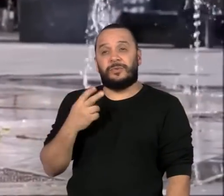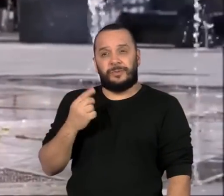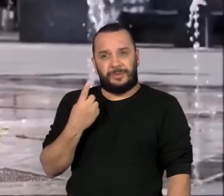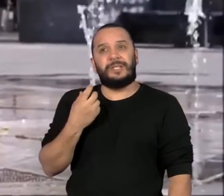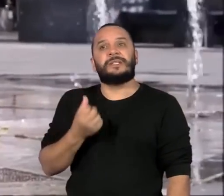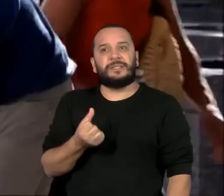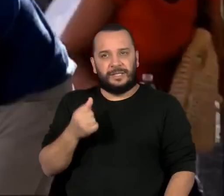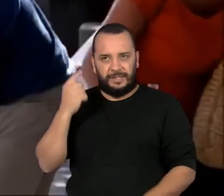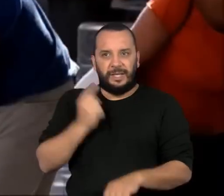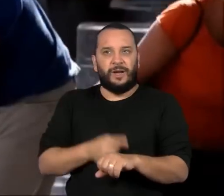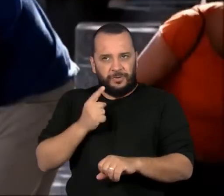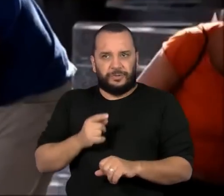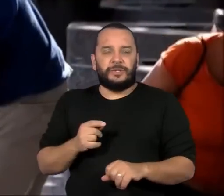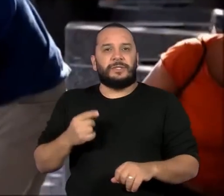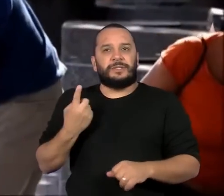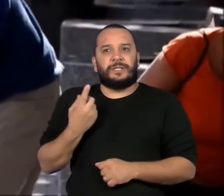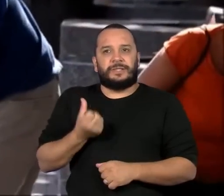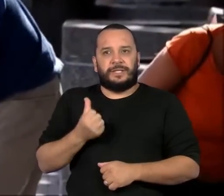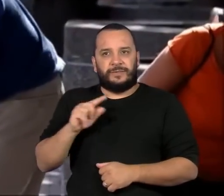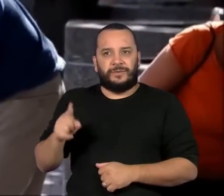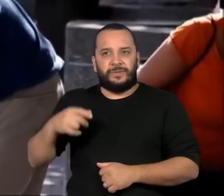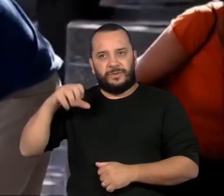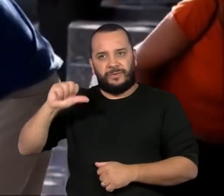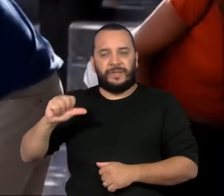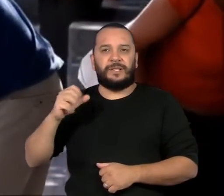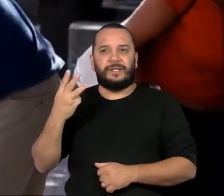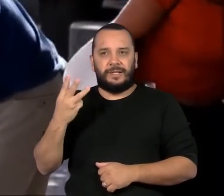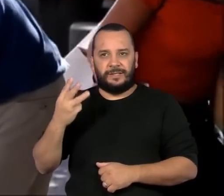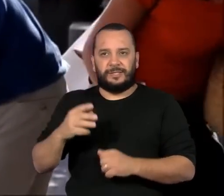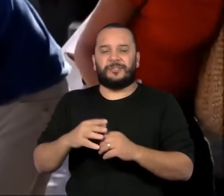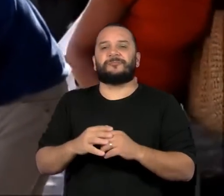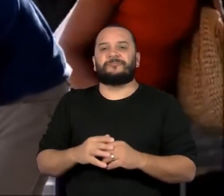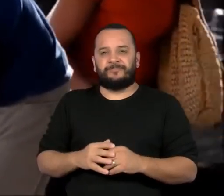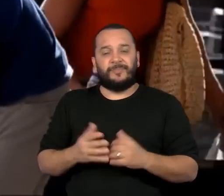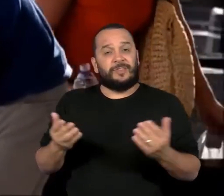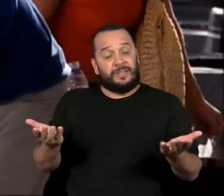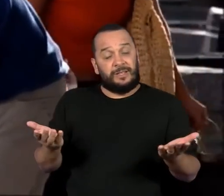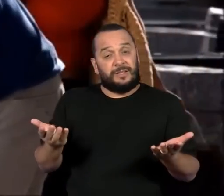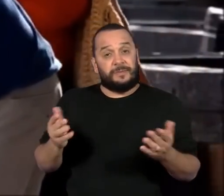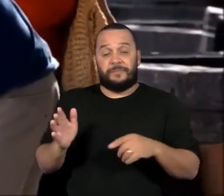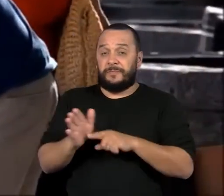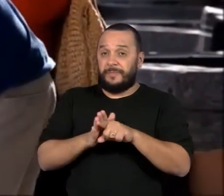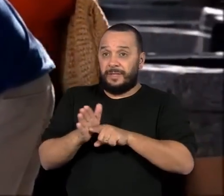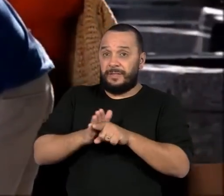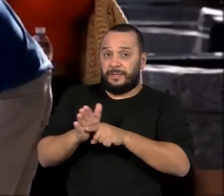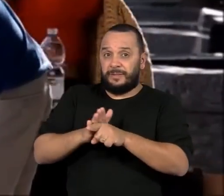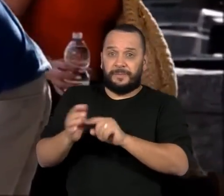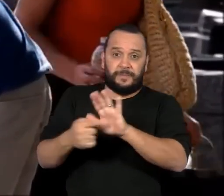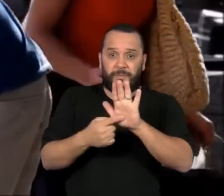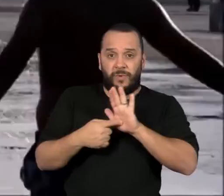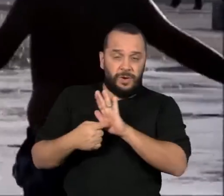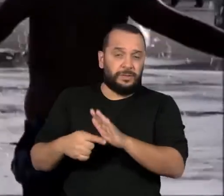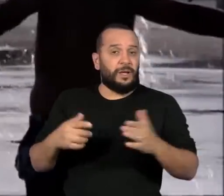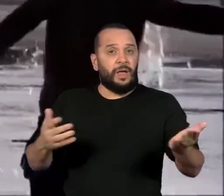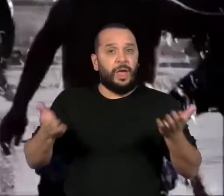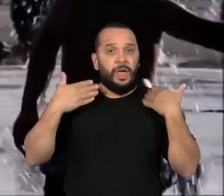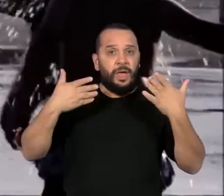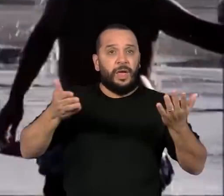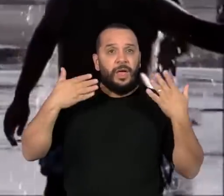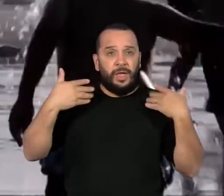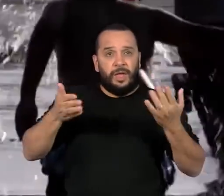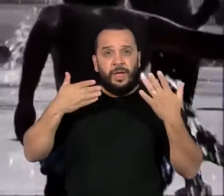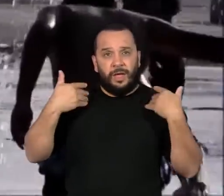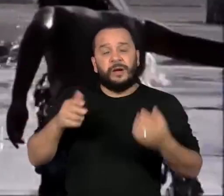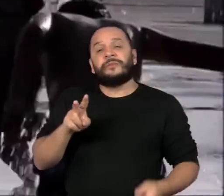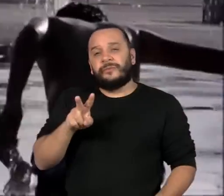2016, com 16,93 graus Celsius. Segundo especialistas, a onda de calor intenso vai